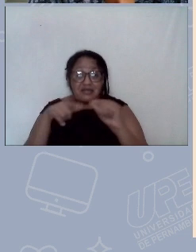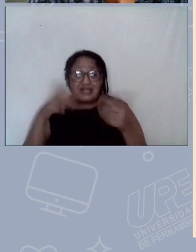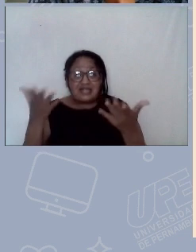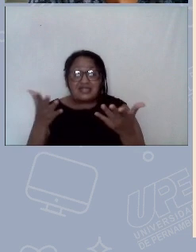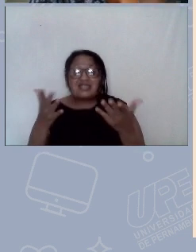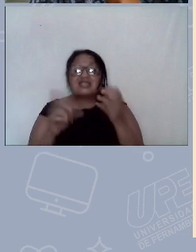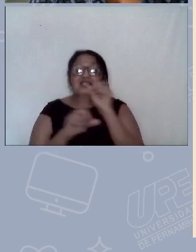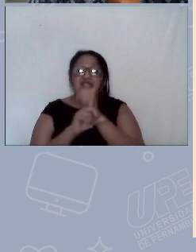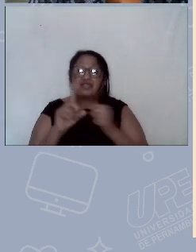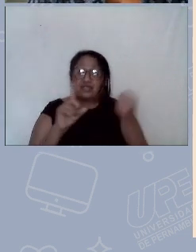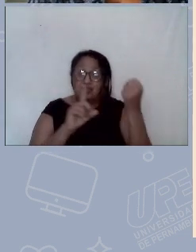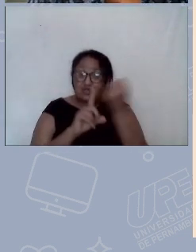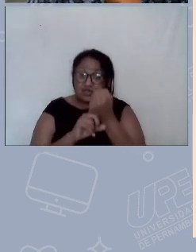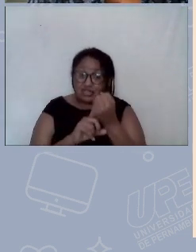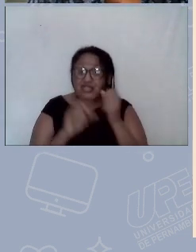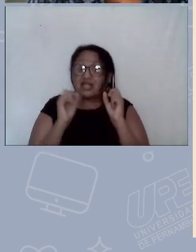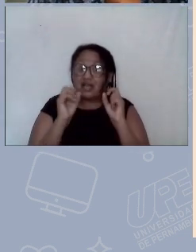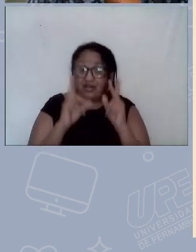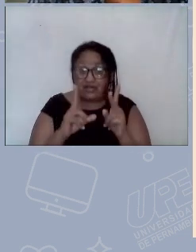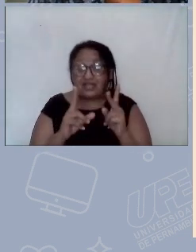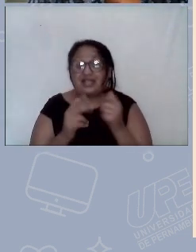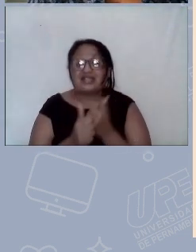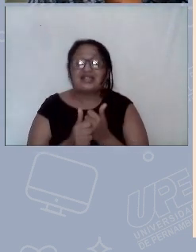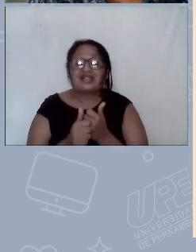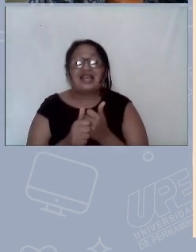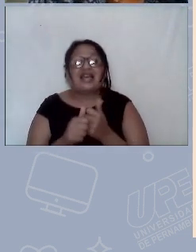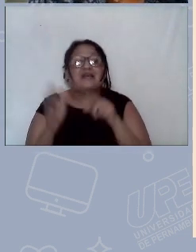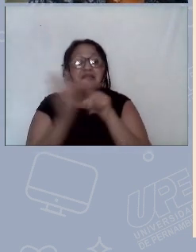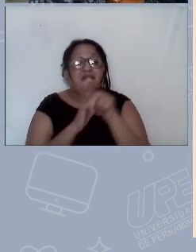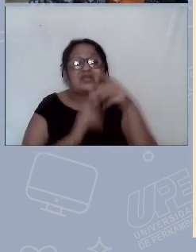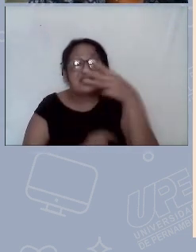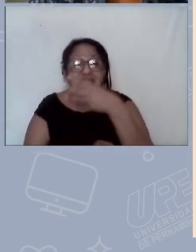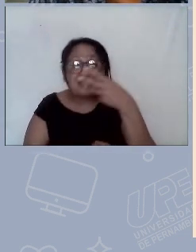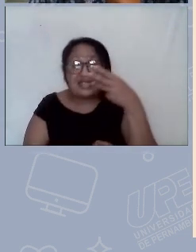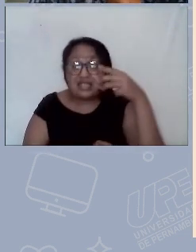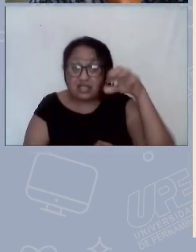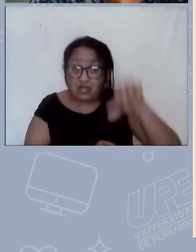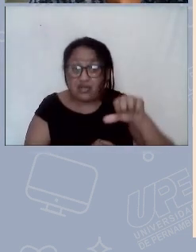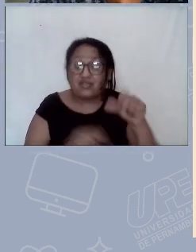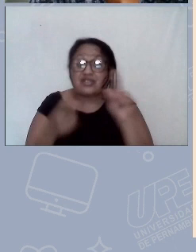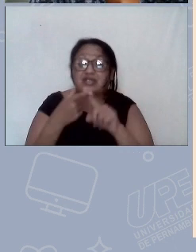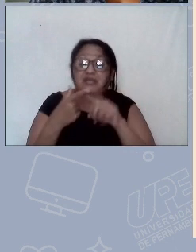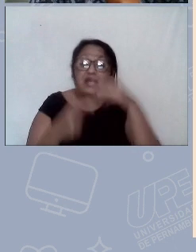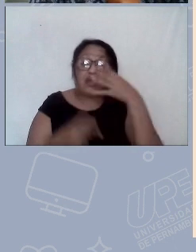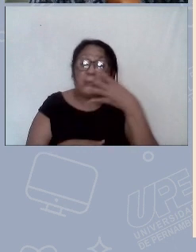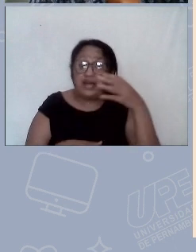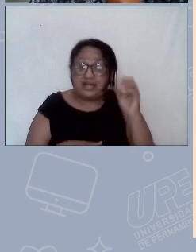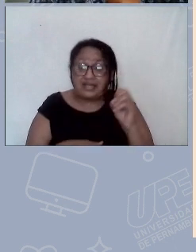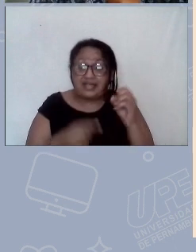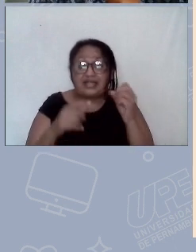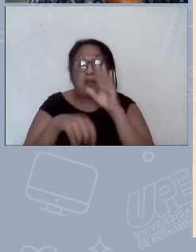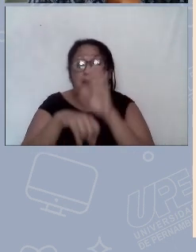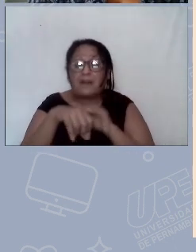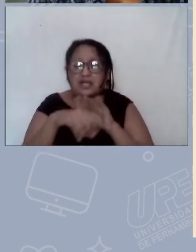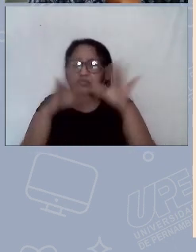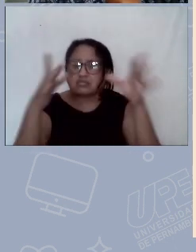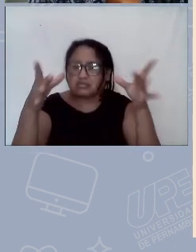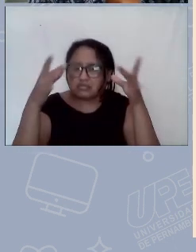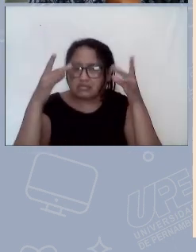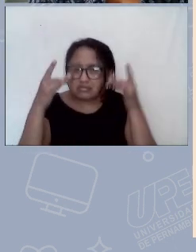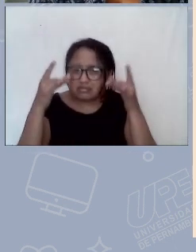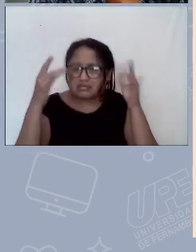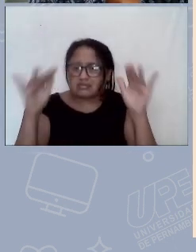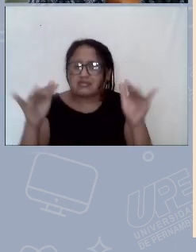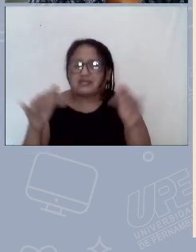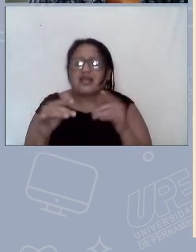sociologia tá pessoal a questão 39 e a questão 40 então peço bastante atenção que vocês